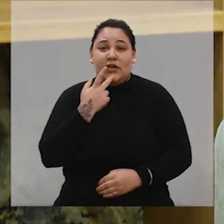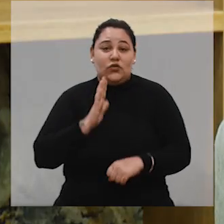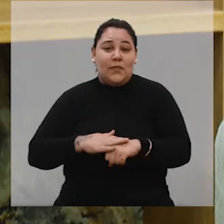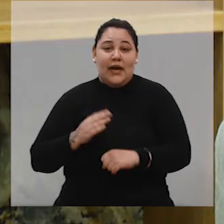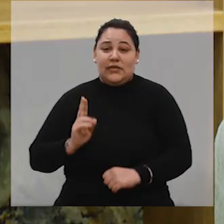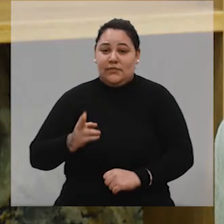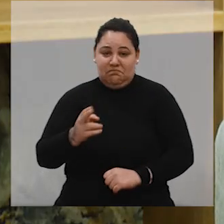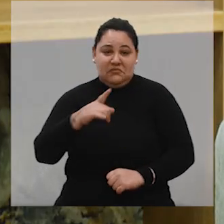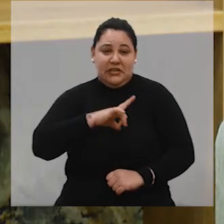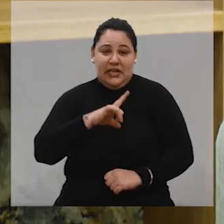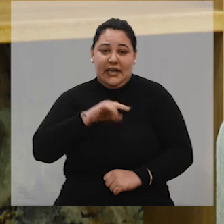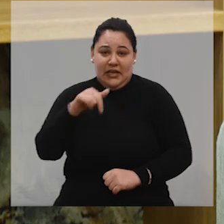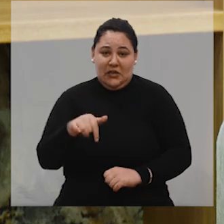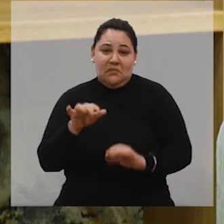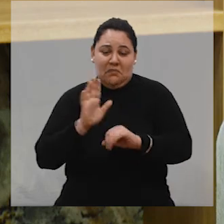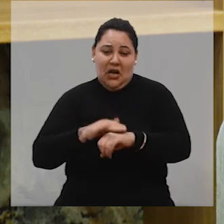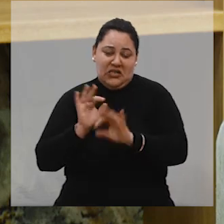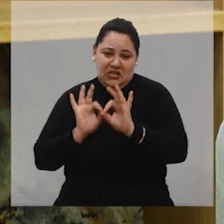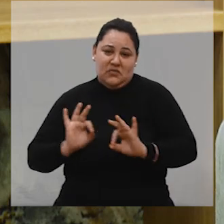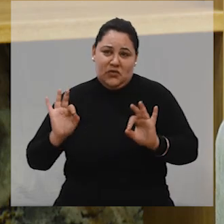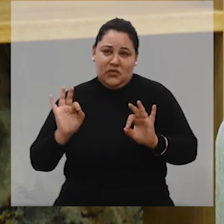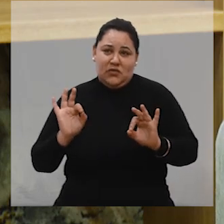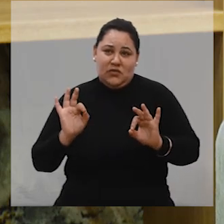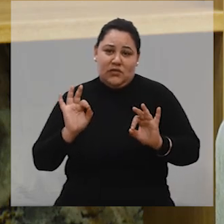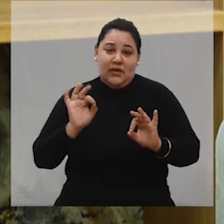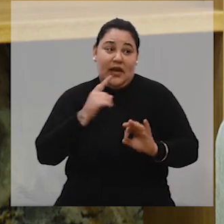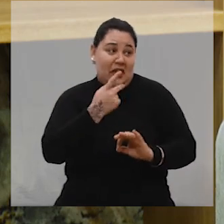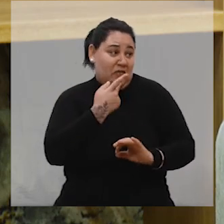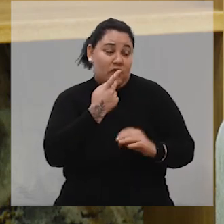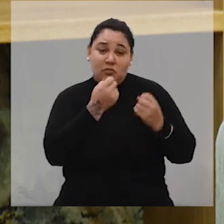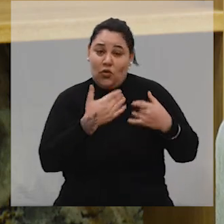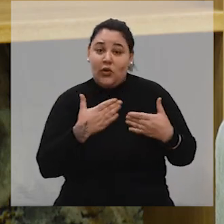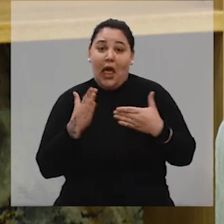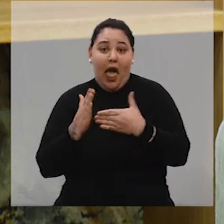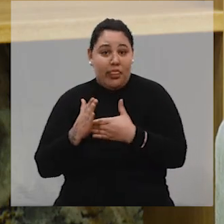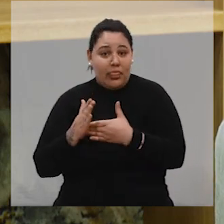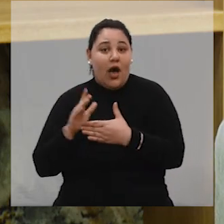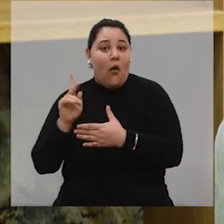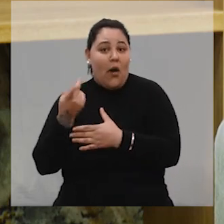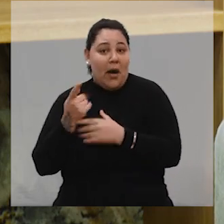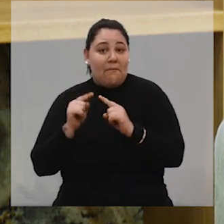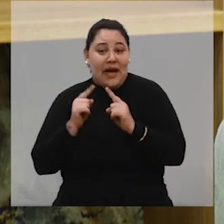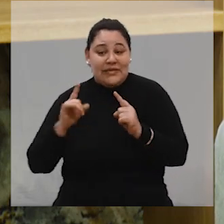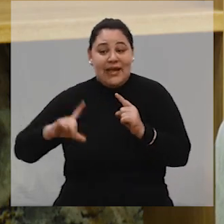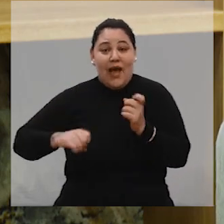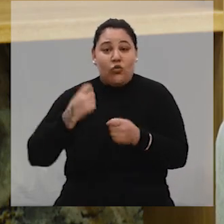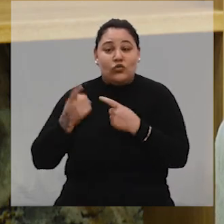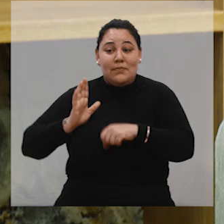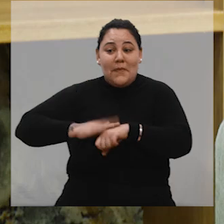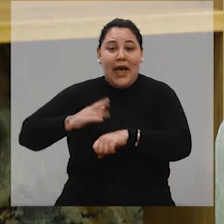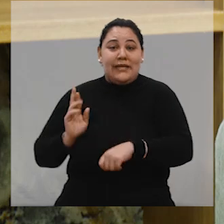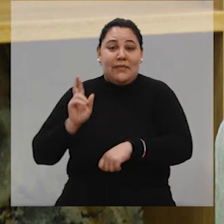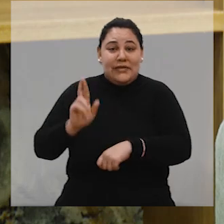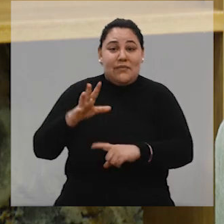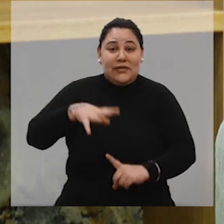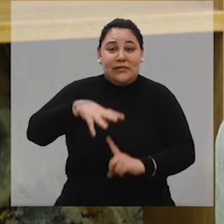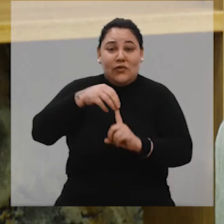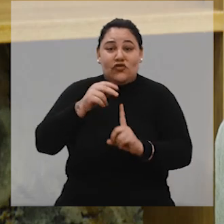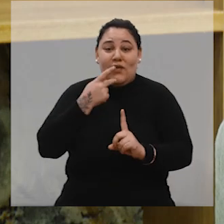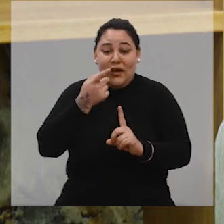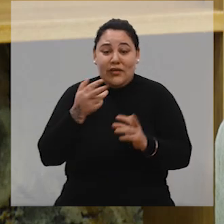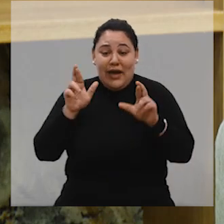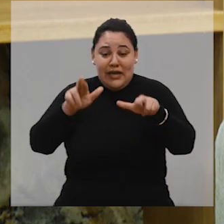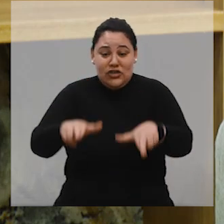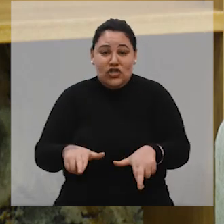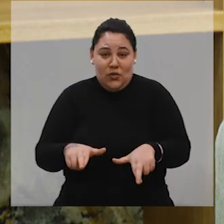doutora Leonora disse que pode ser até o H, né? Mas existem os que mais representam, principalmente falando aqui